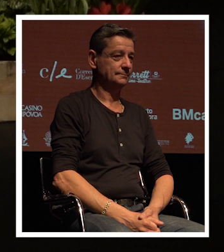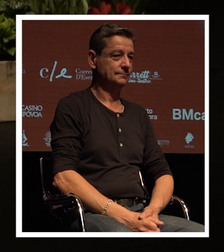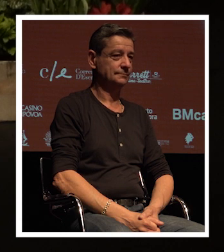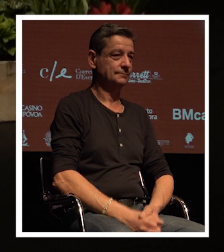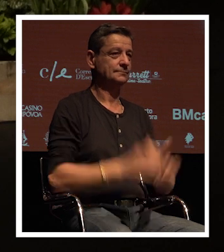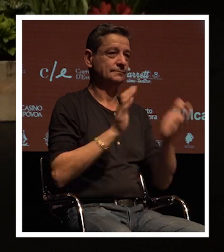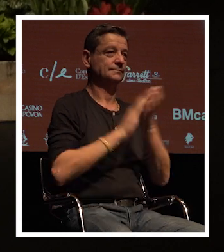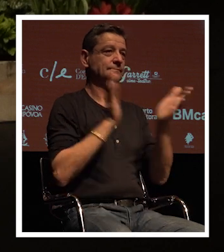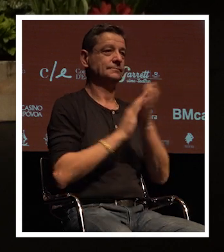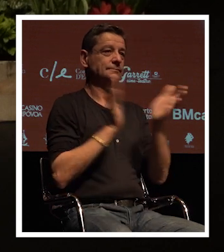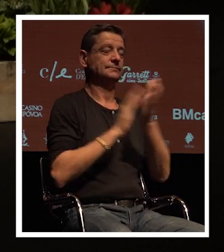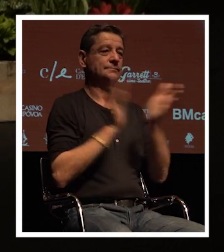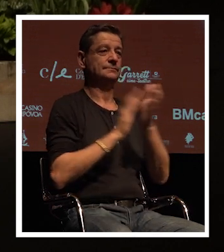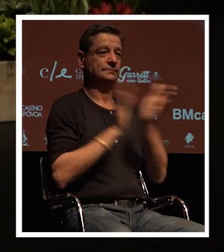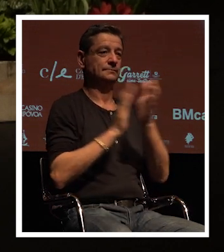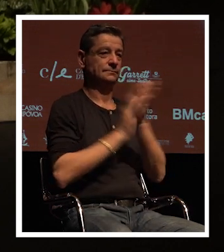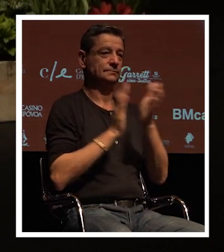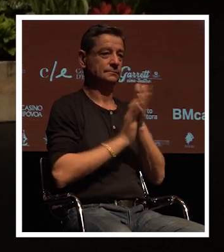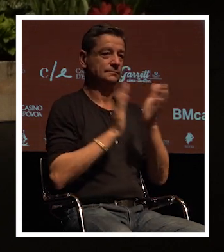ess é